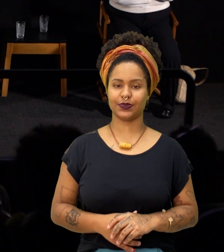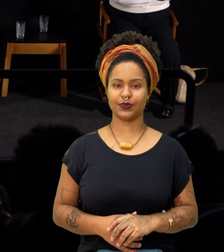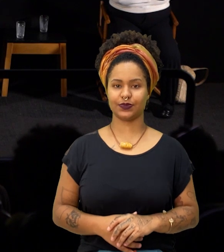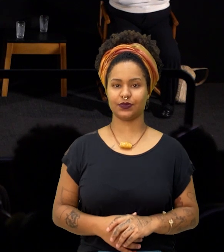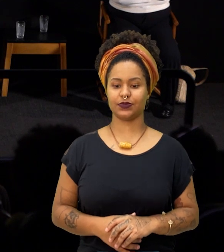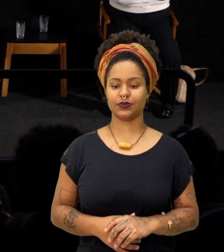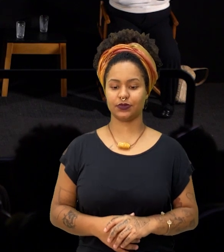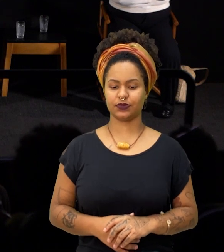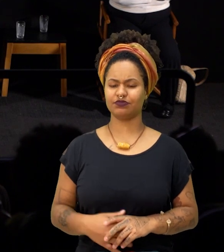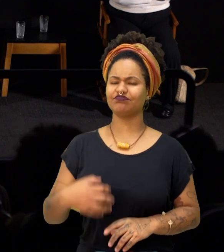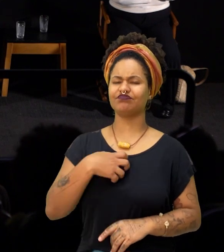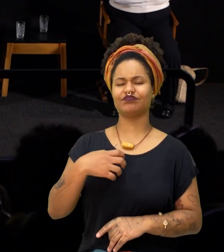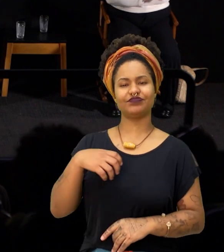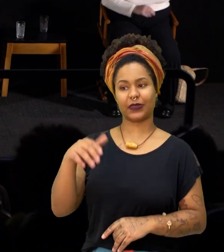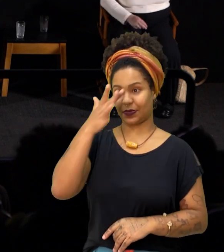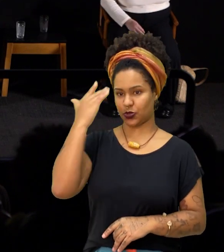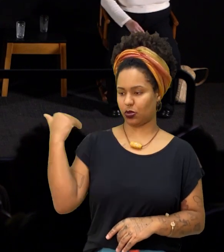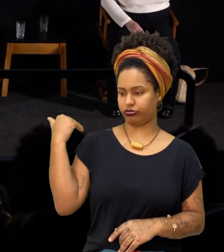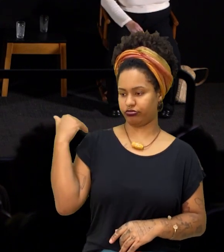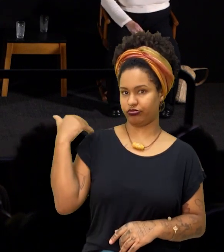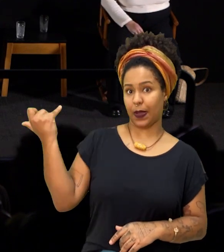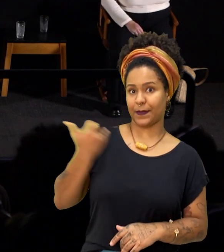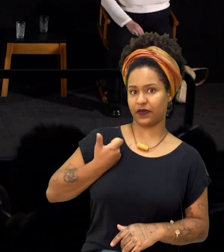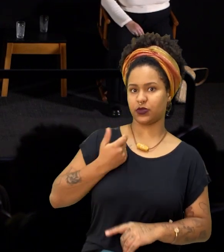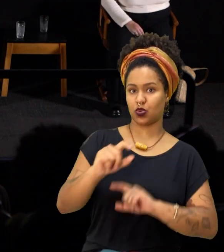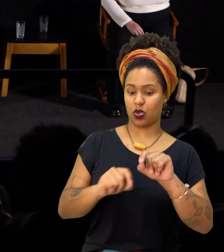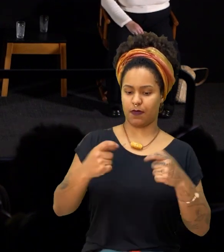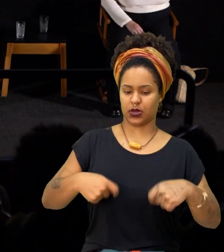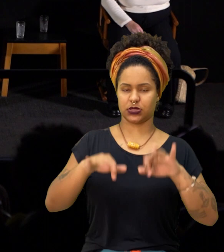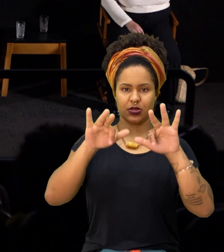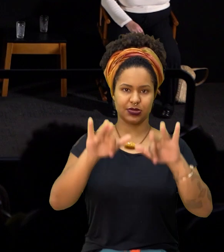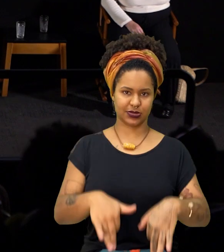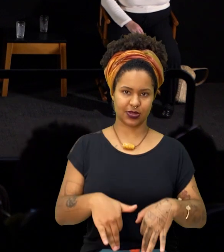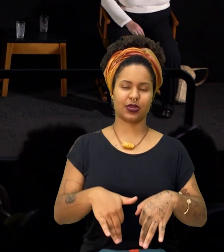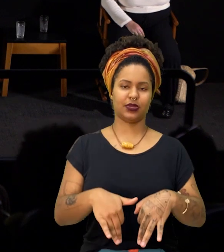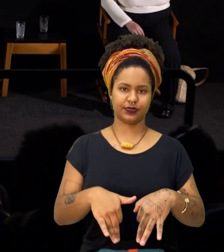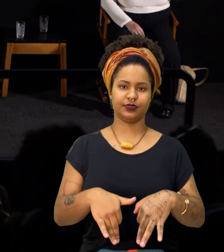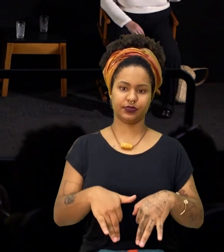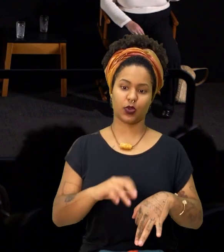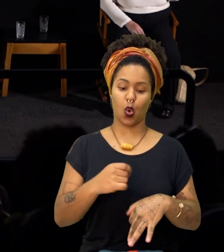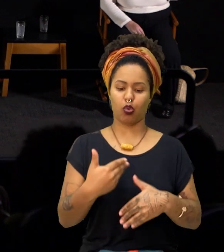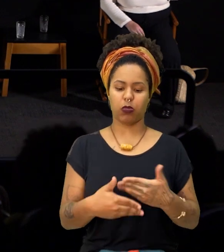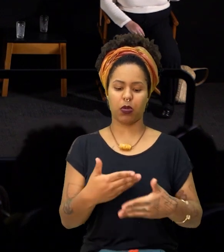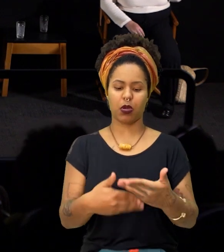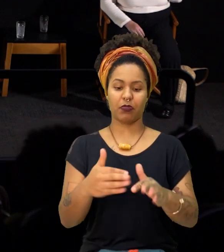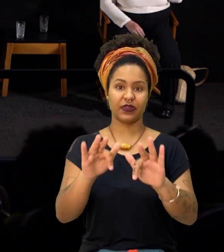Bom, me chamaram a atenção de encerrar, né, ou conduzir para o